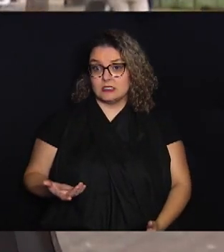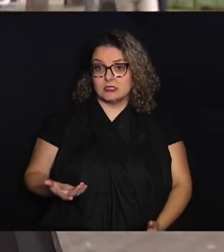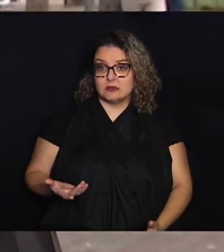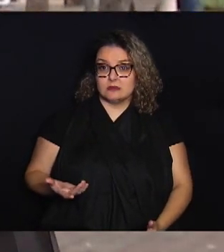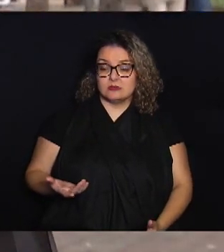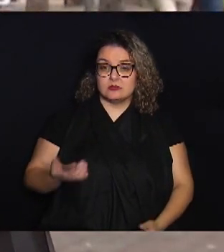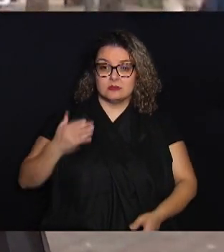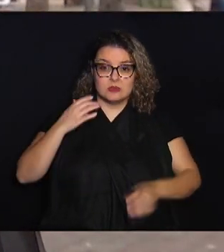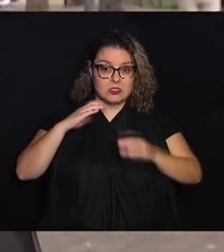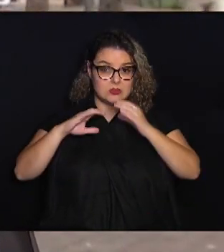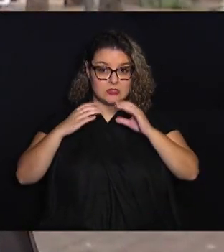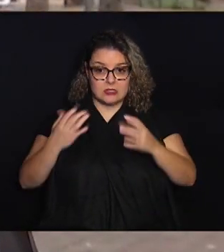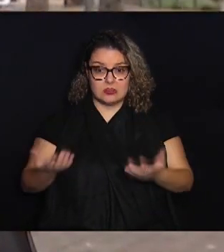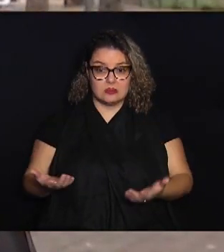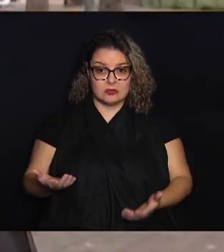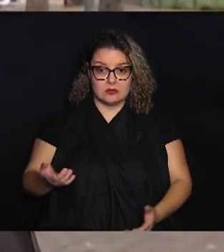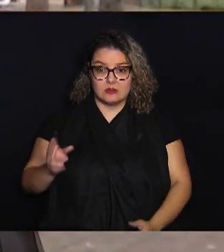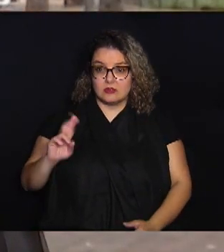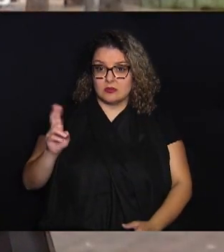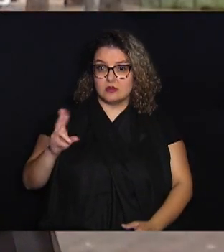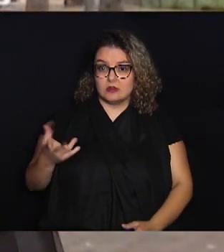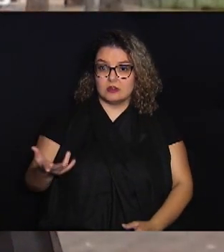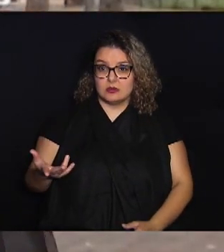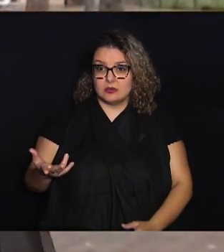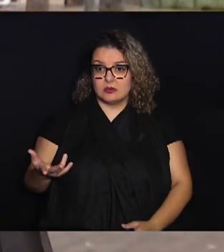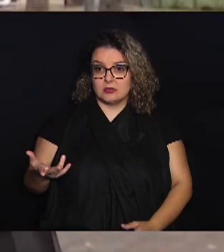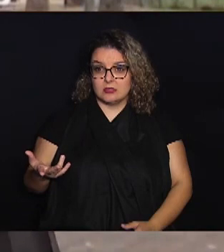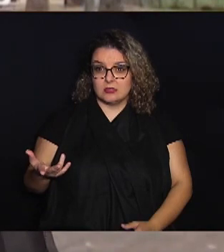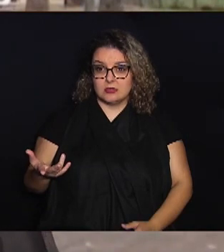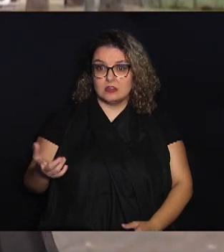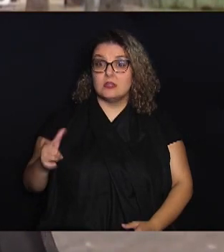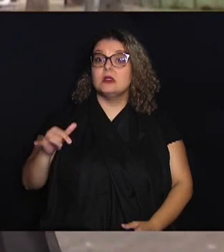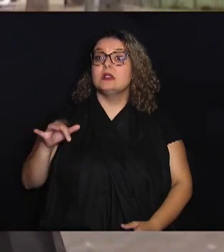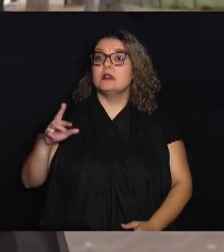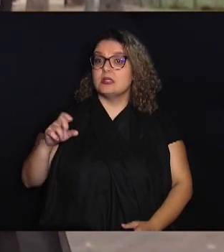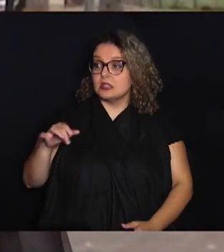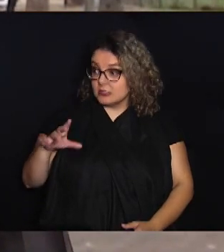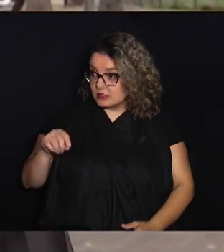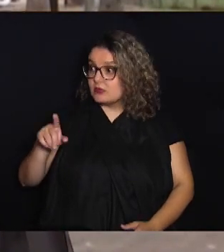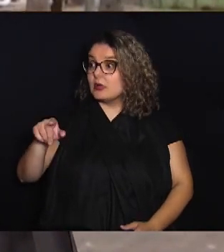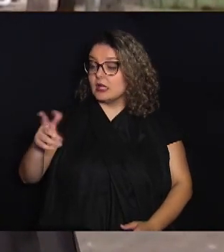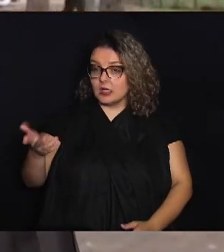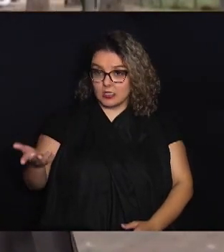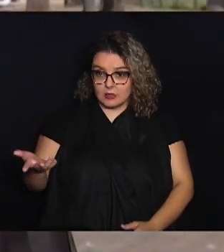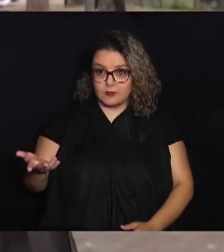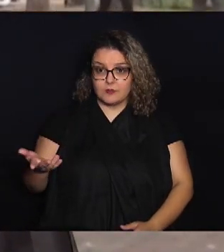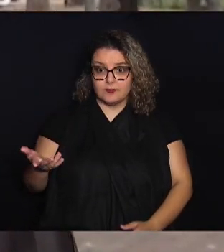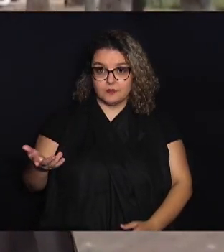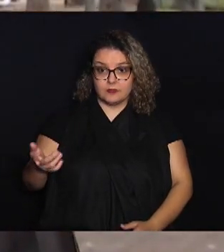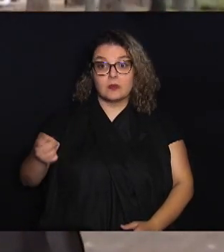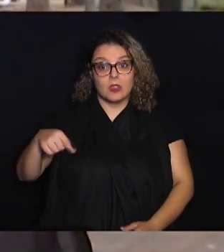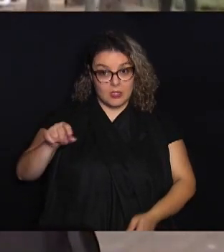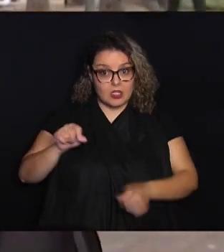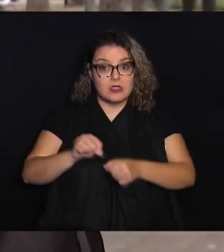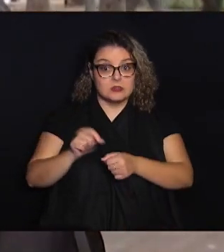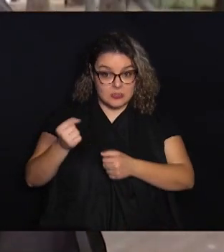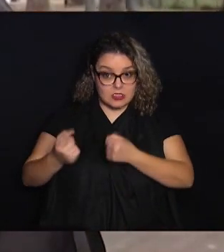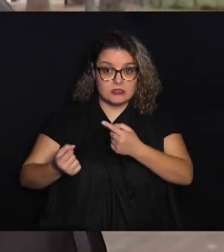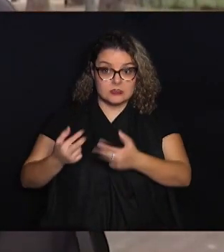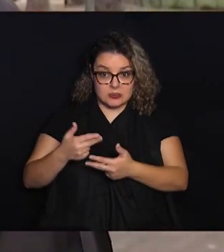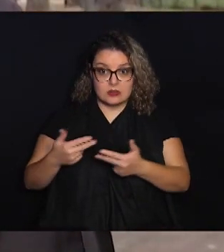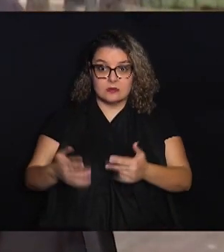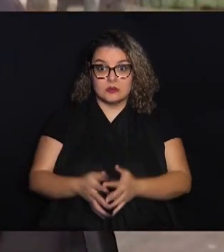o canto, como é que se dá o nome? Lírico, Eles ainda fazem algumas coisas,